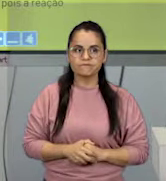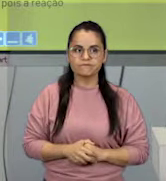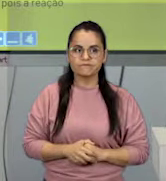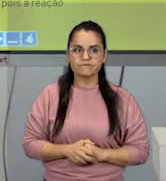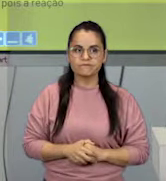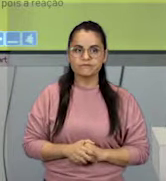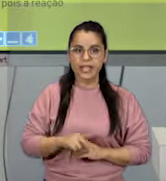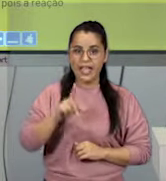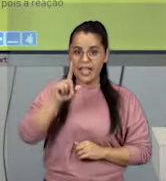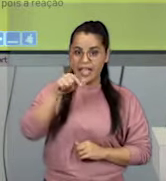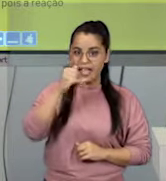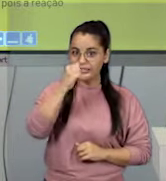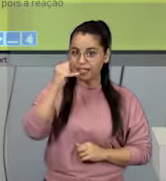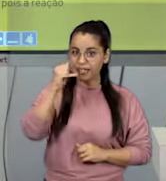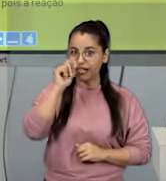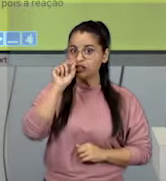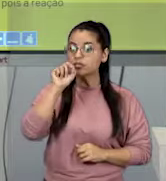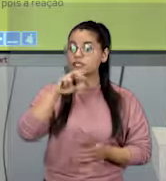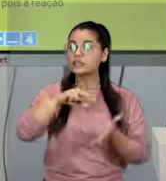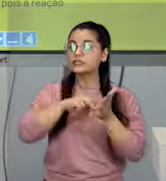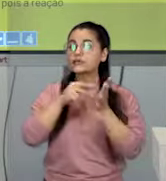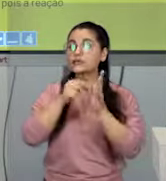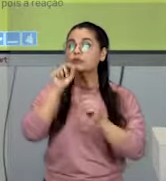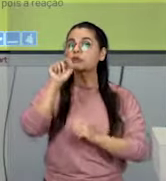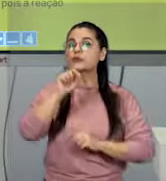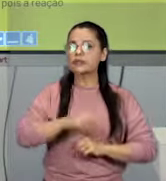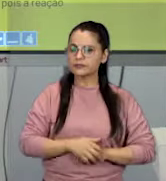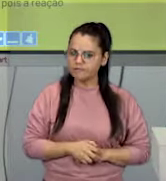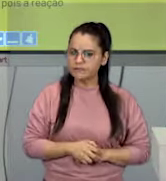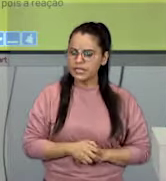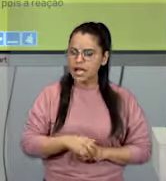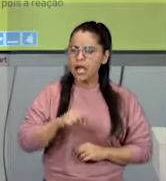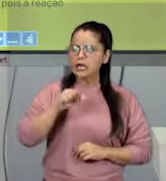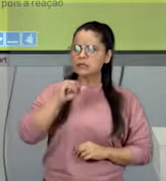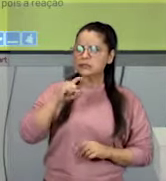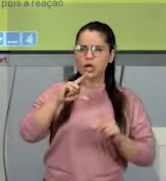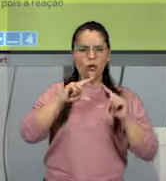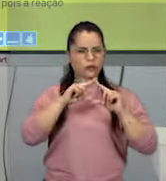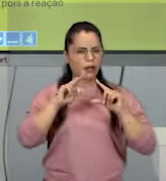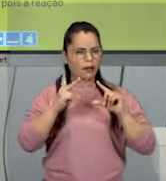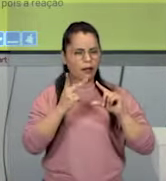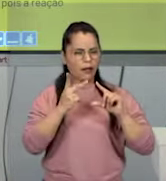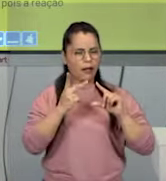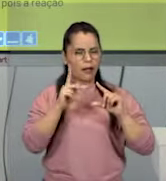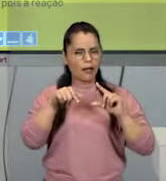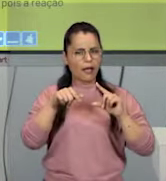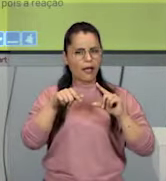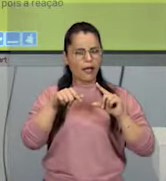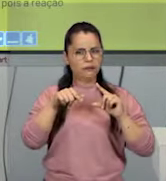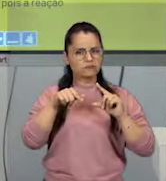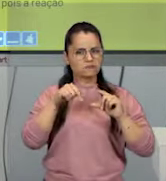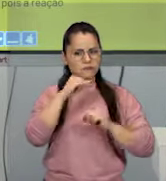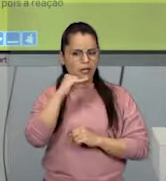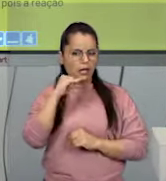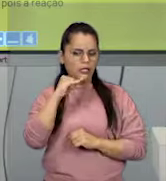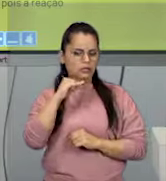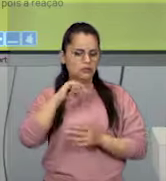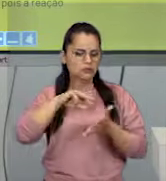e ele é negativo E se eu pagar em negativo quer dizer que ele exotérmico